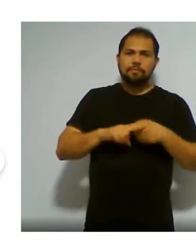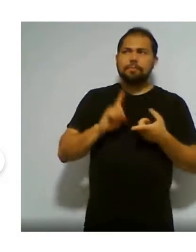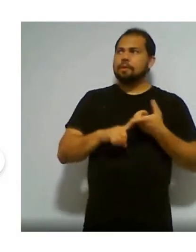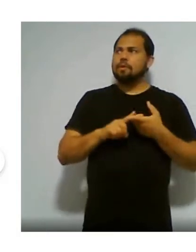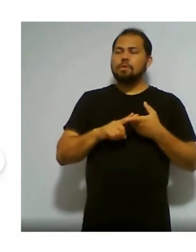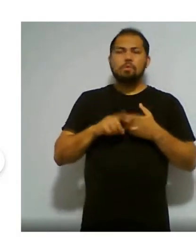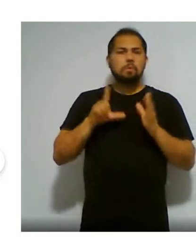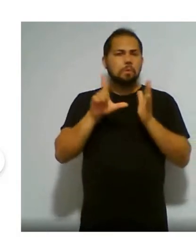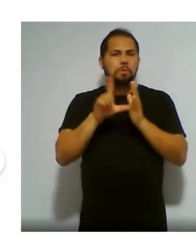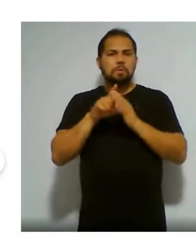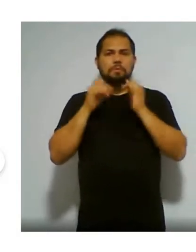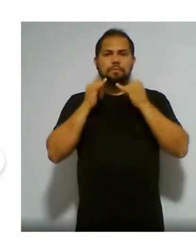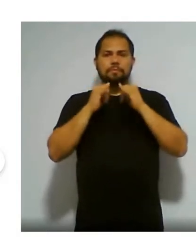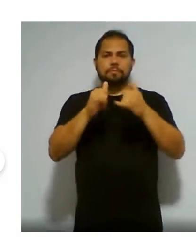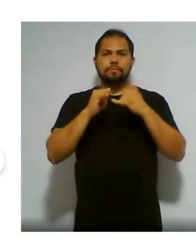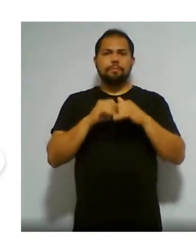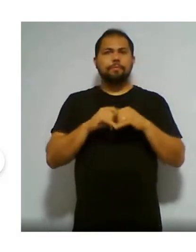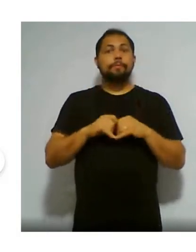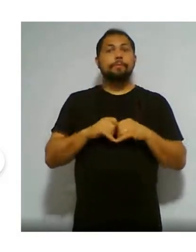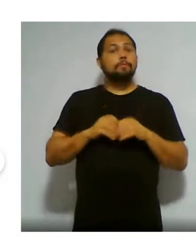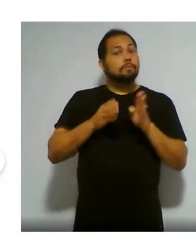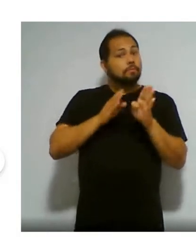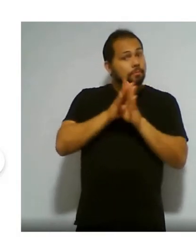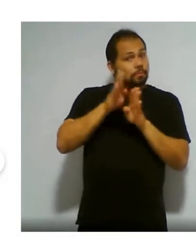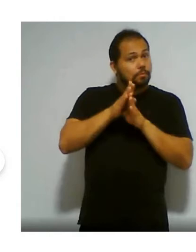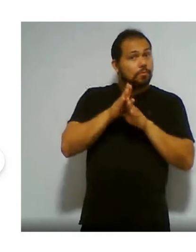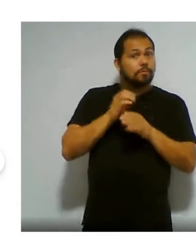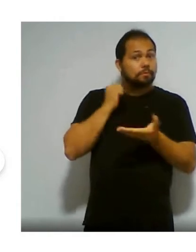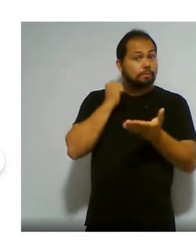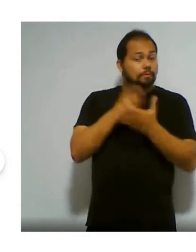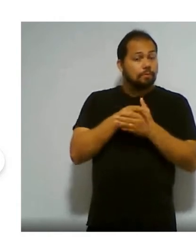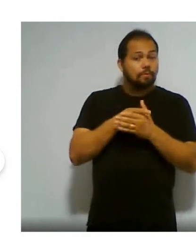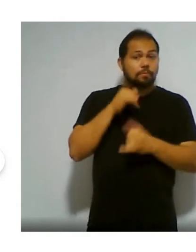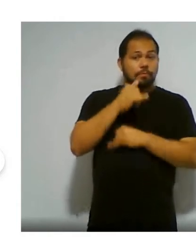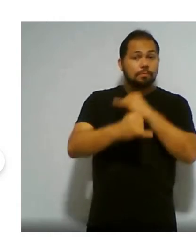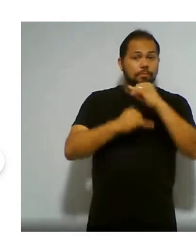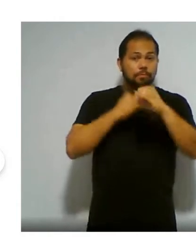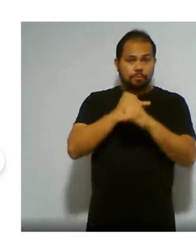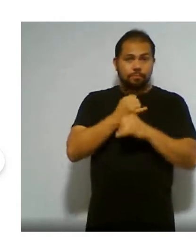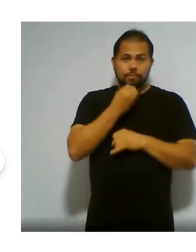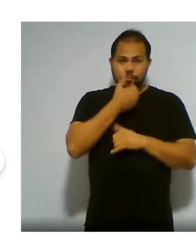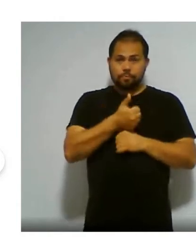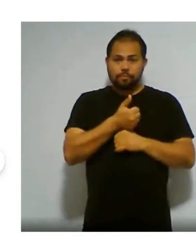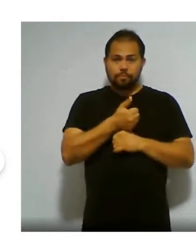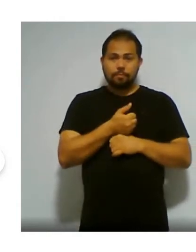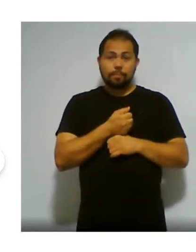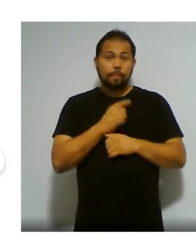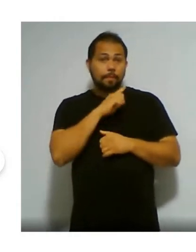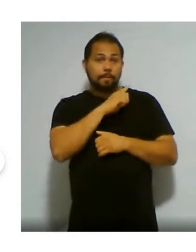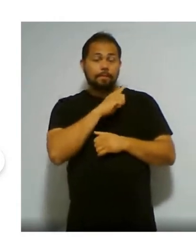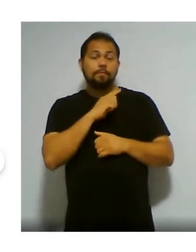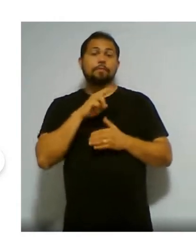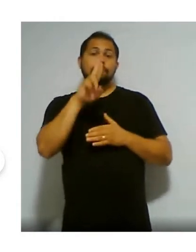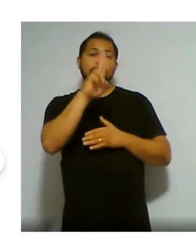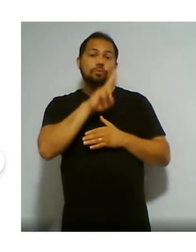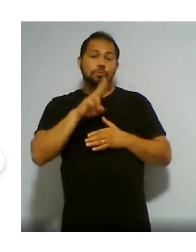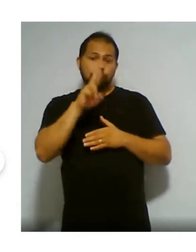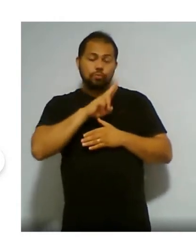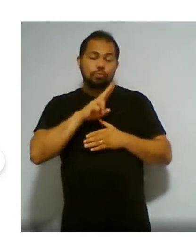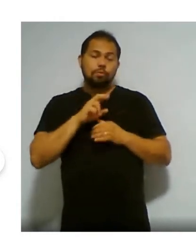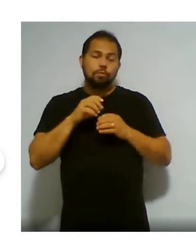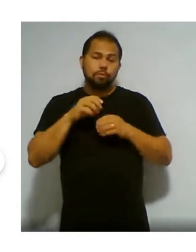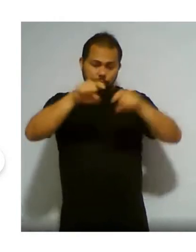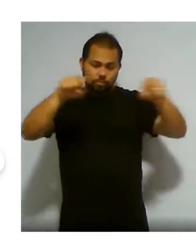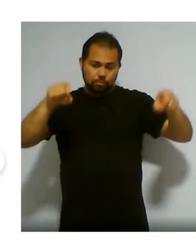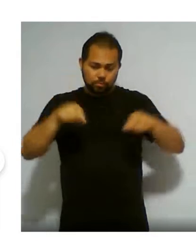terem uma marca boa. Esse daqui, que foi o que a gente usou no laboratório, algo parecido com isso, é um quebra-galho. Né? Ela